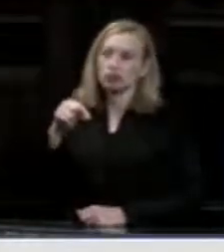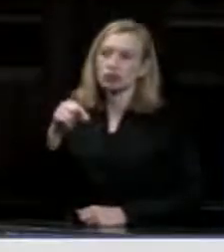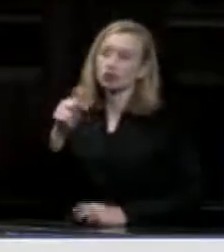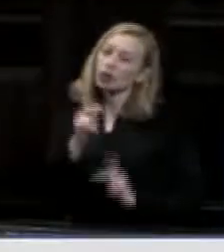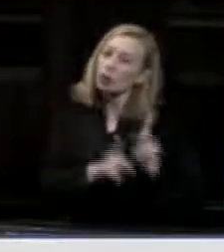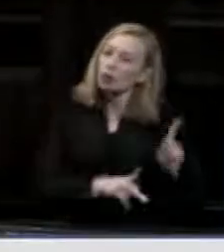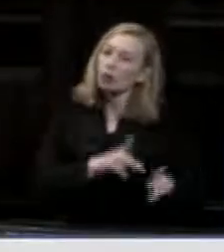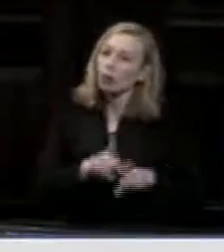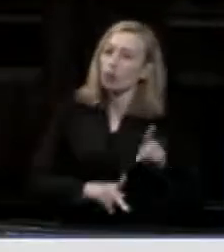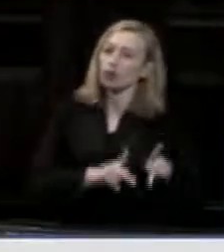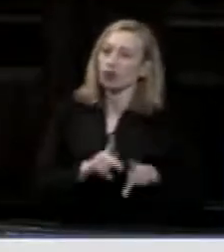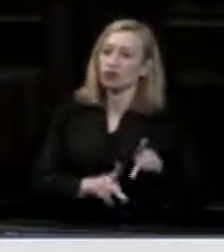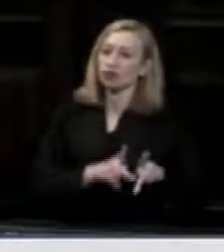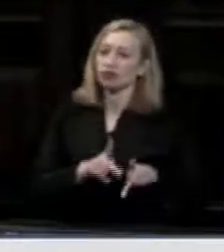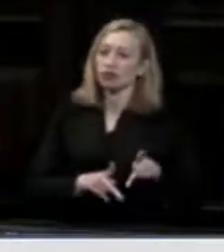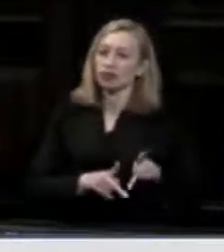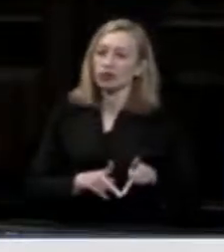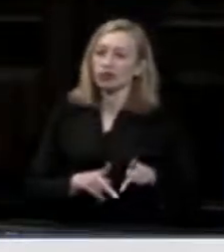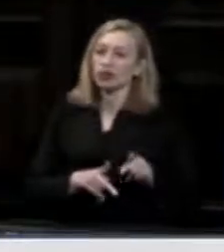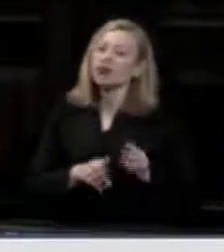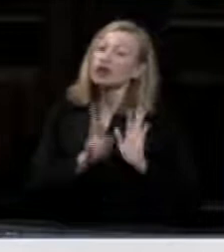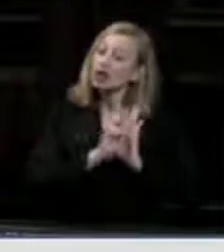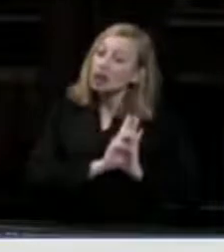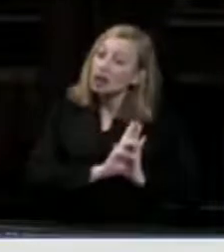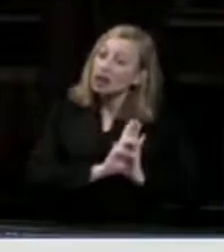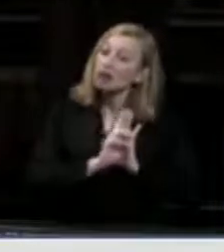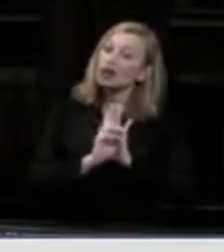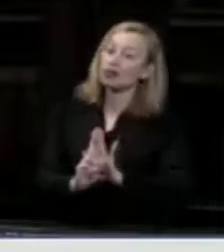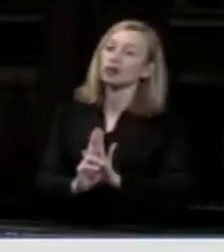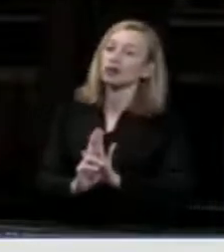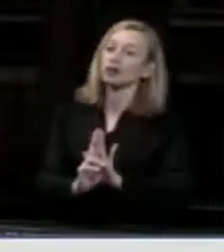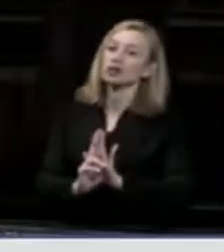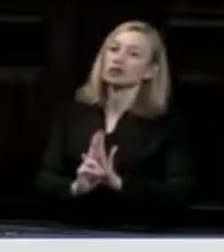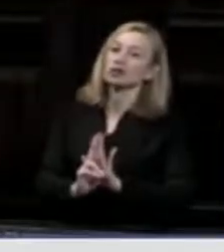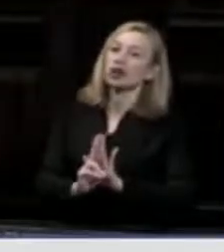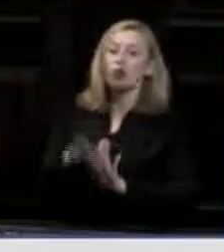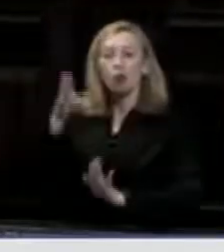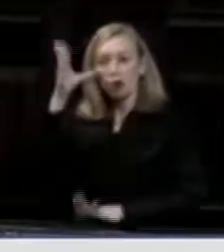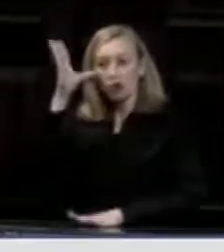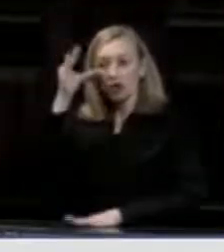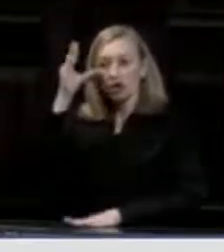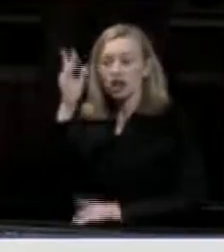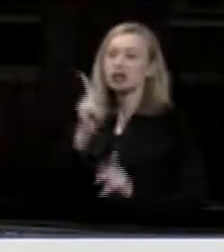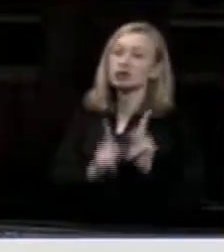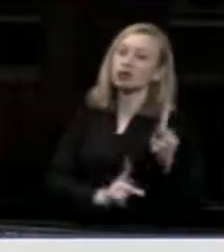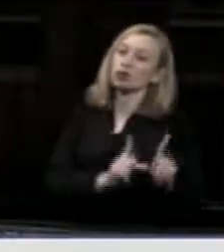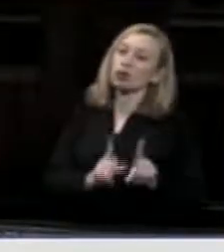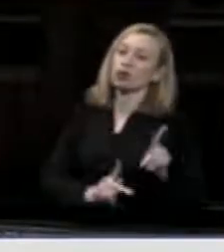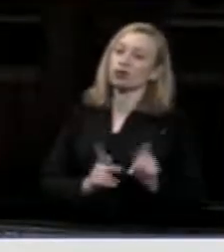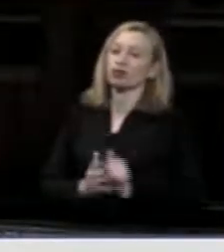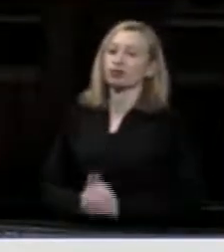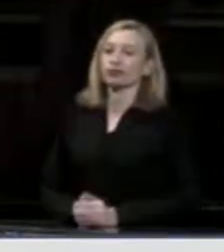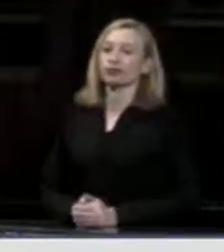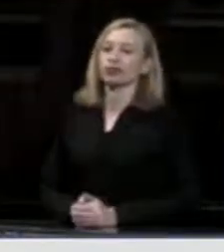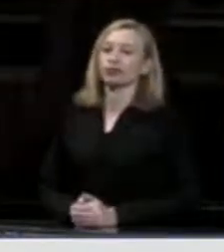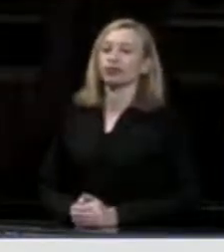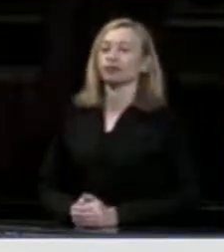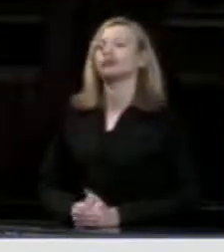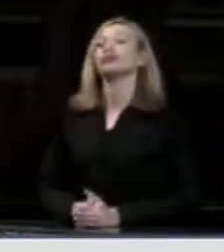de fato, representar o interesse do povo.